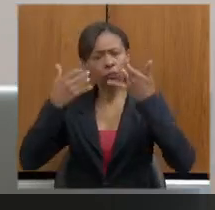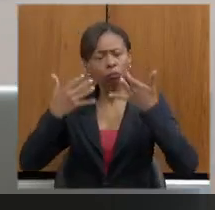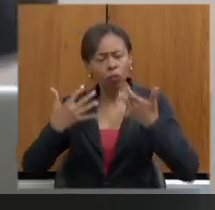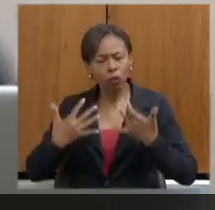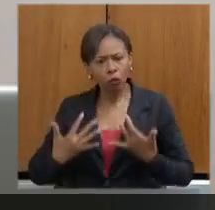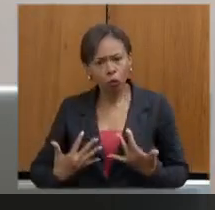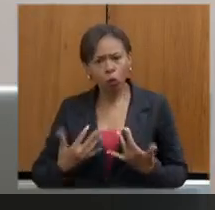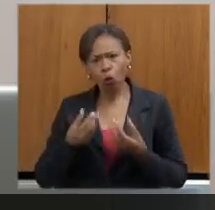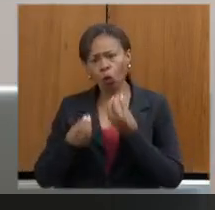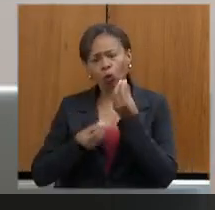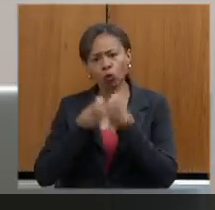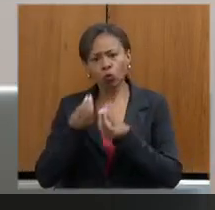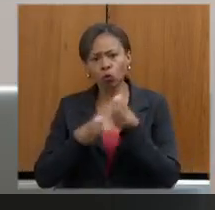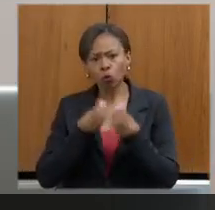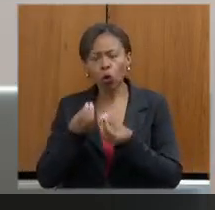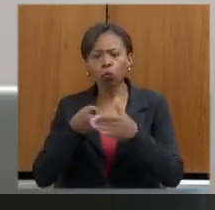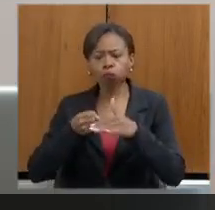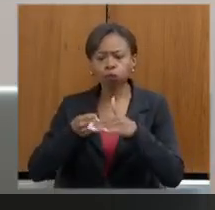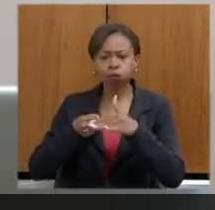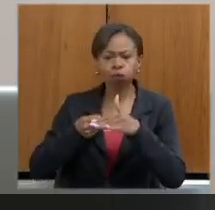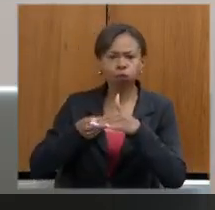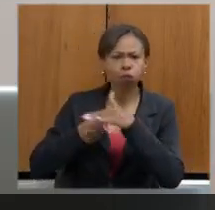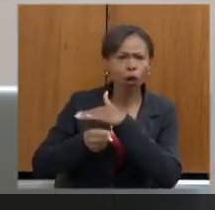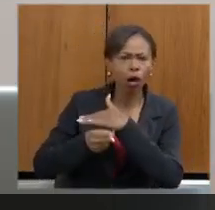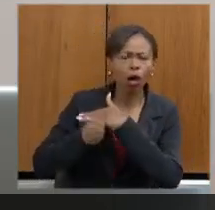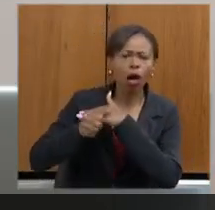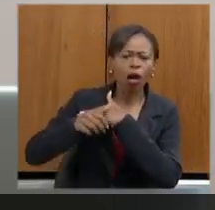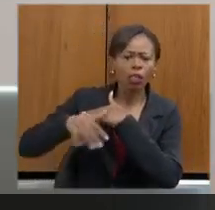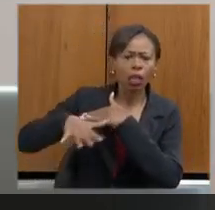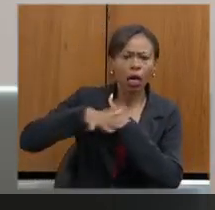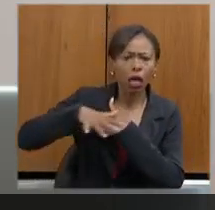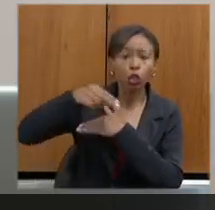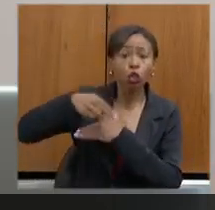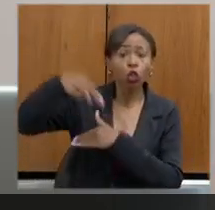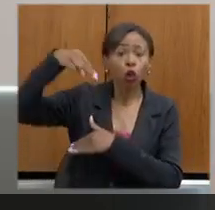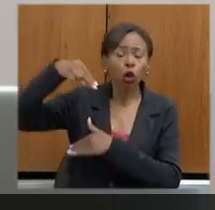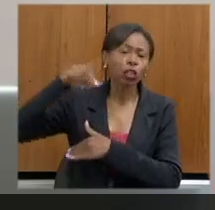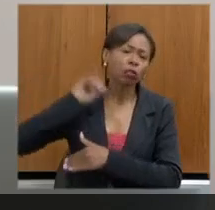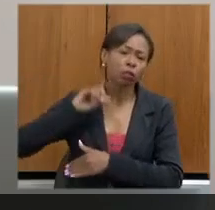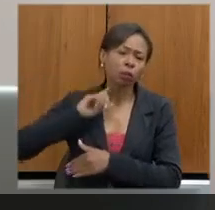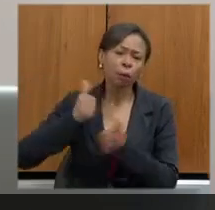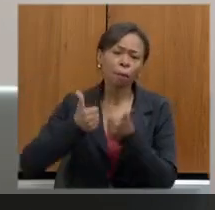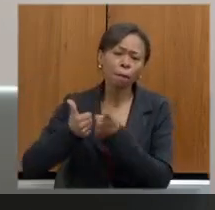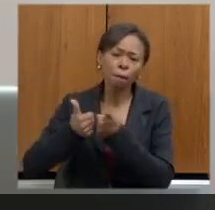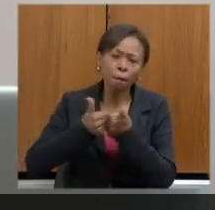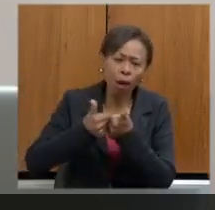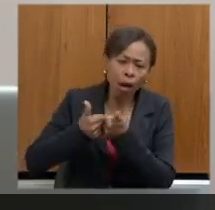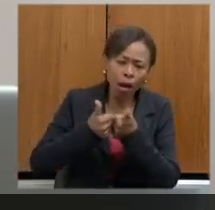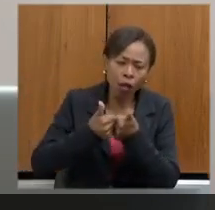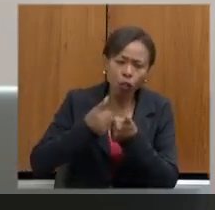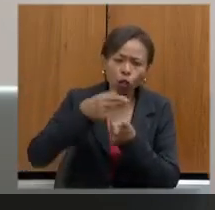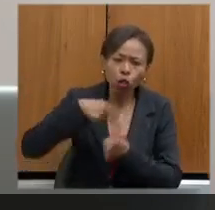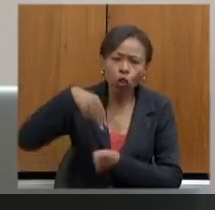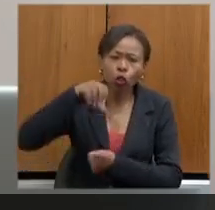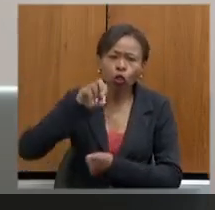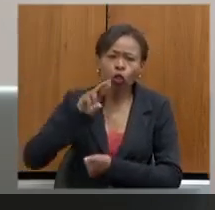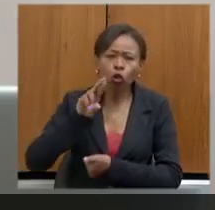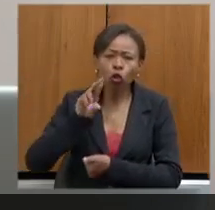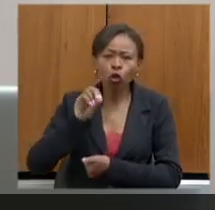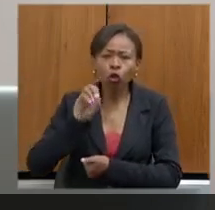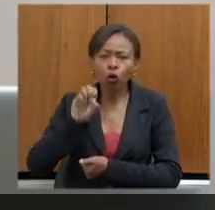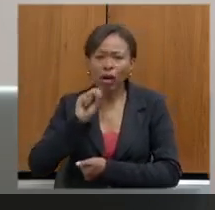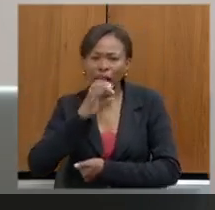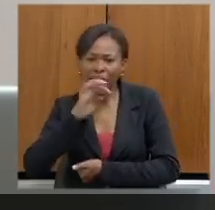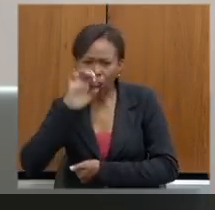a ocupação do Norte Mineiro e beirando aqui é divisa do Noroeste é isso e é